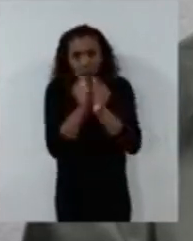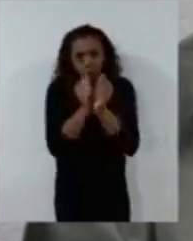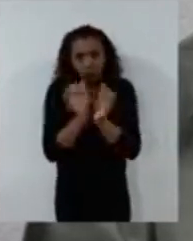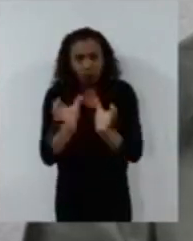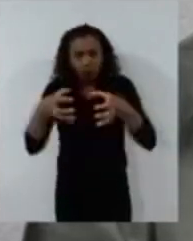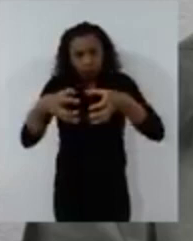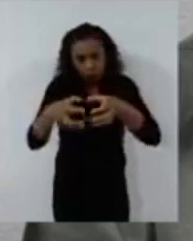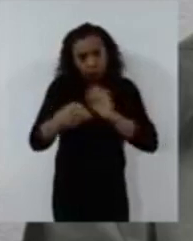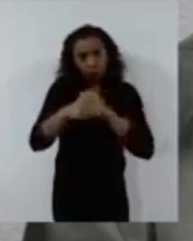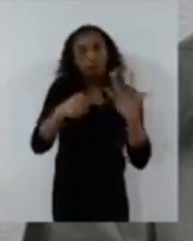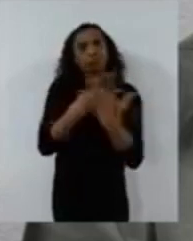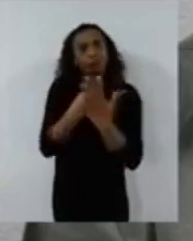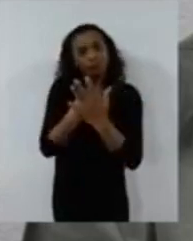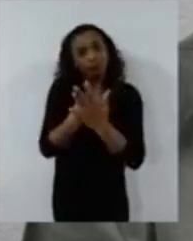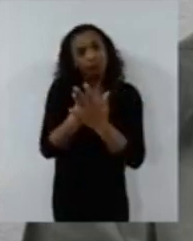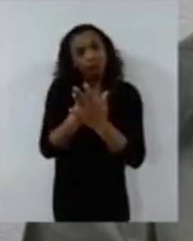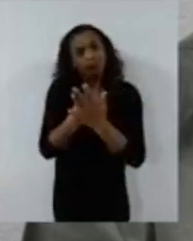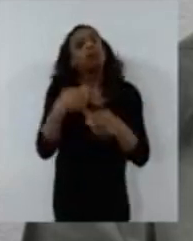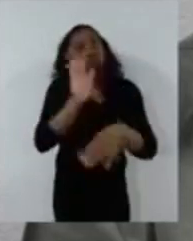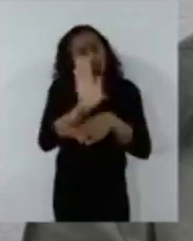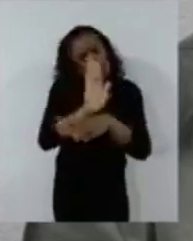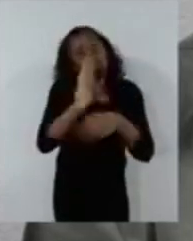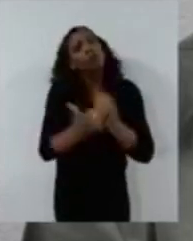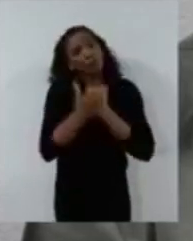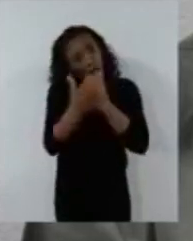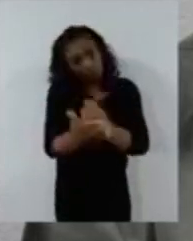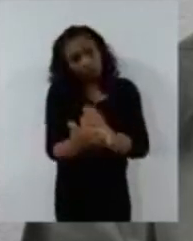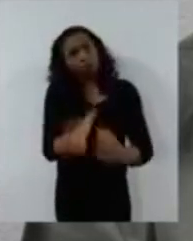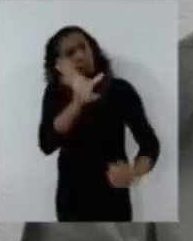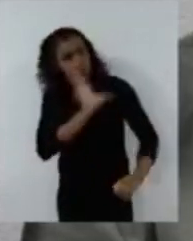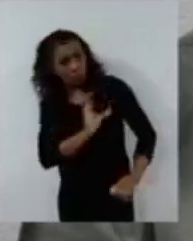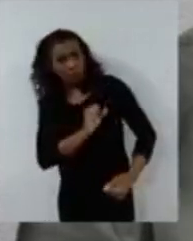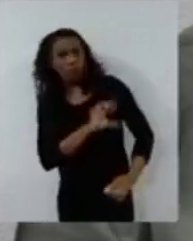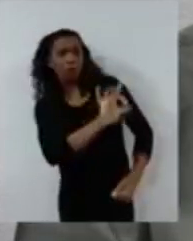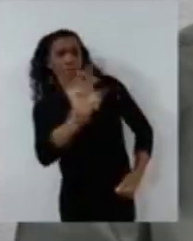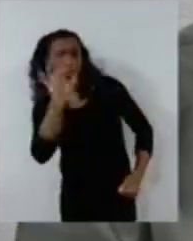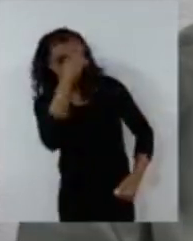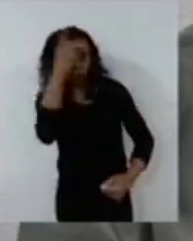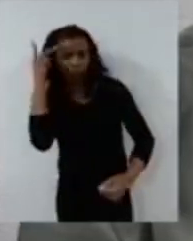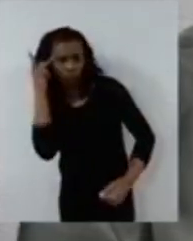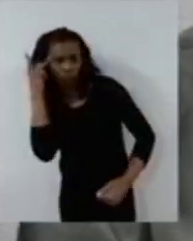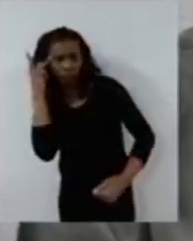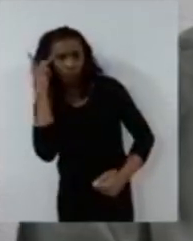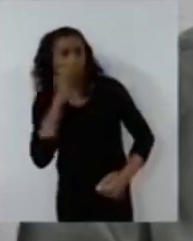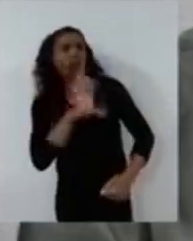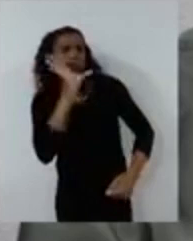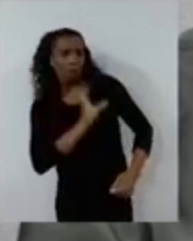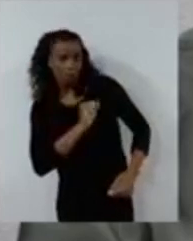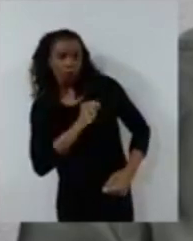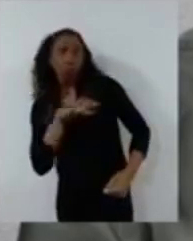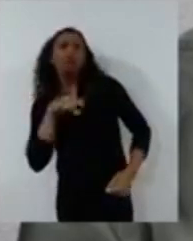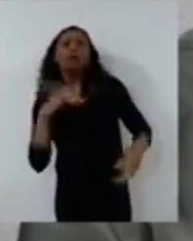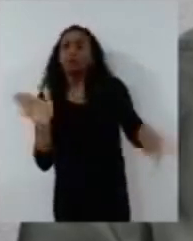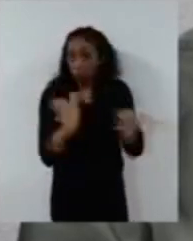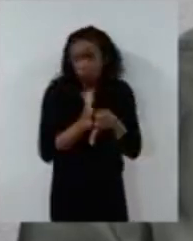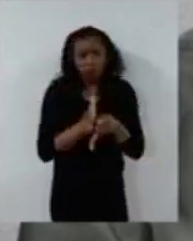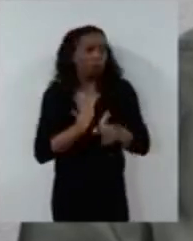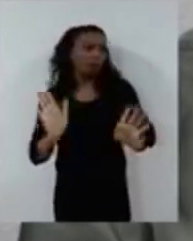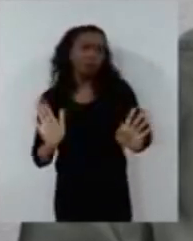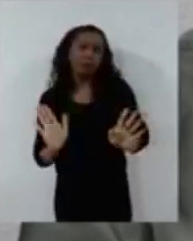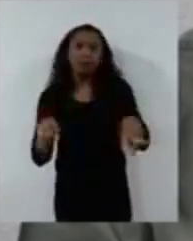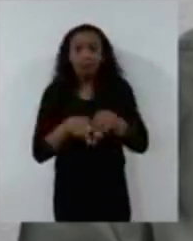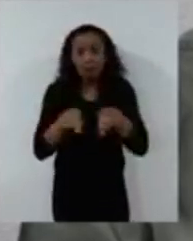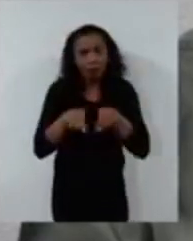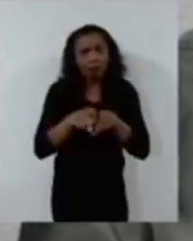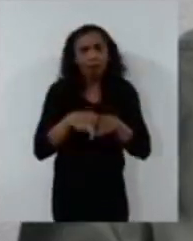parte, por amor a você, por amor ao seu próximo, por amor aos moradores do seu